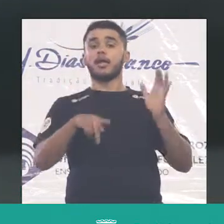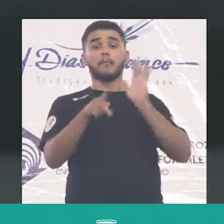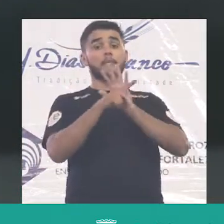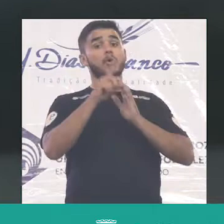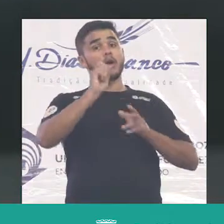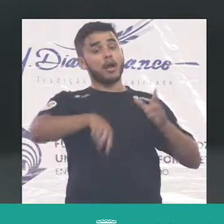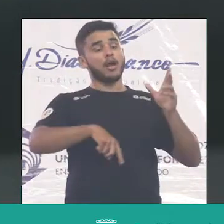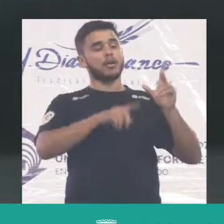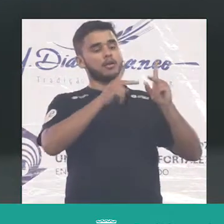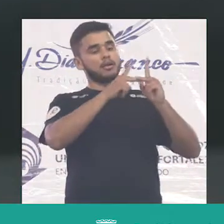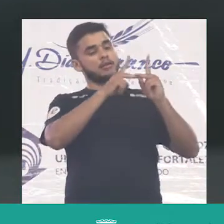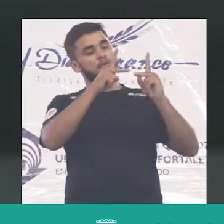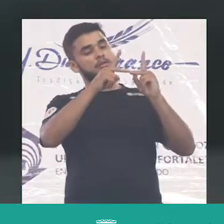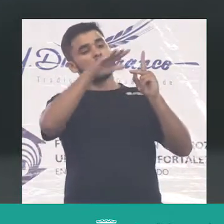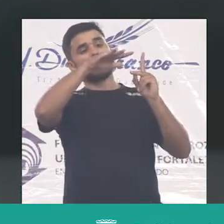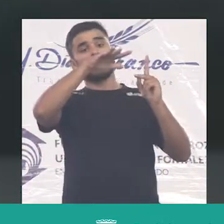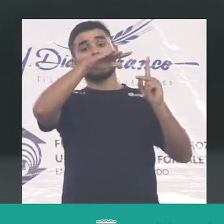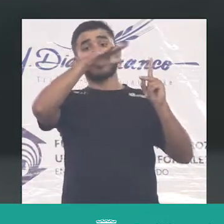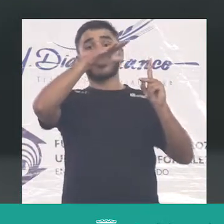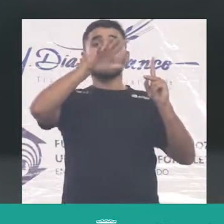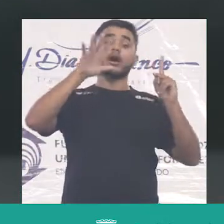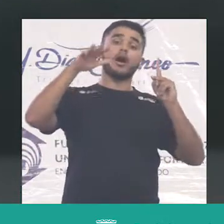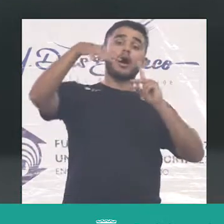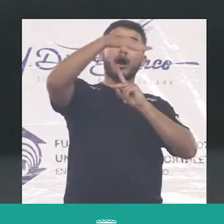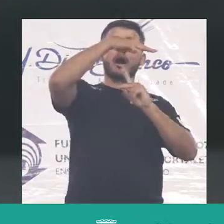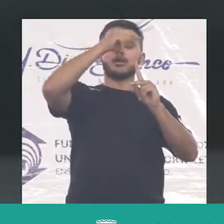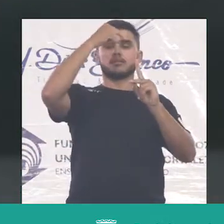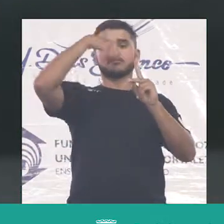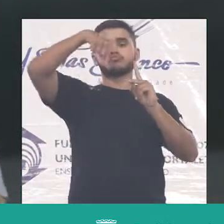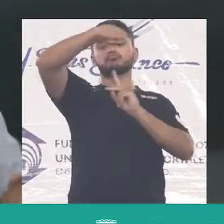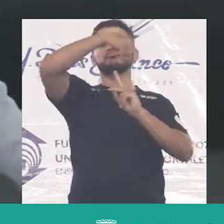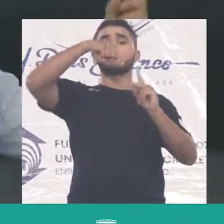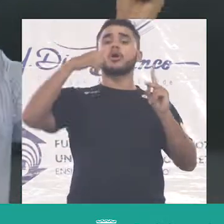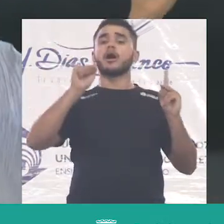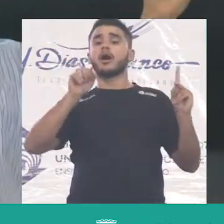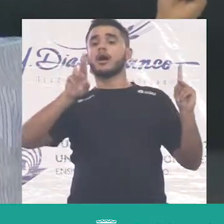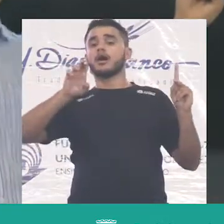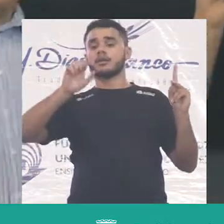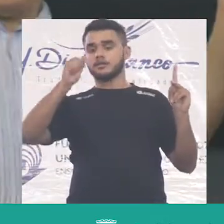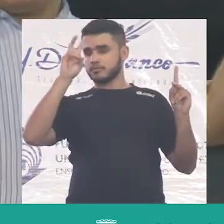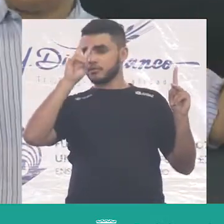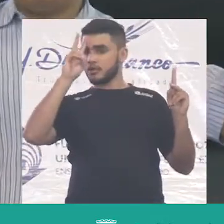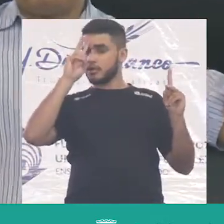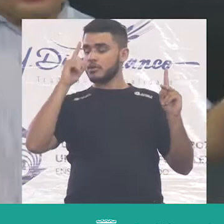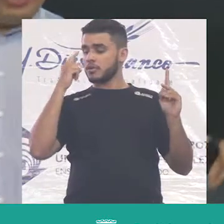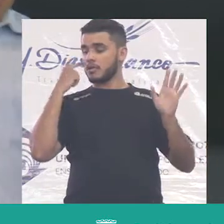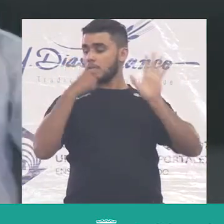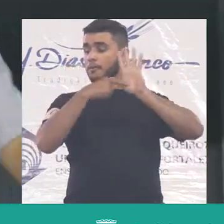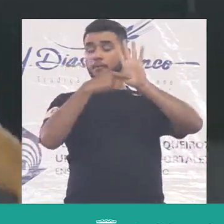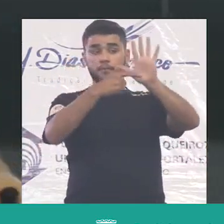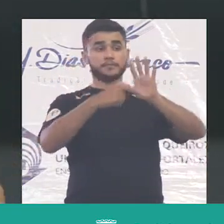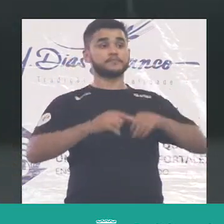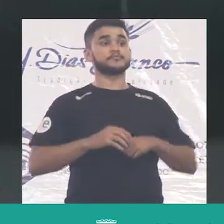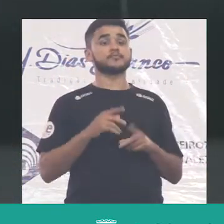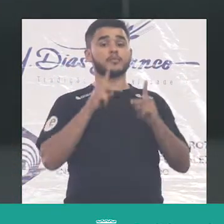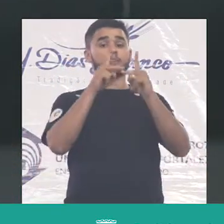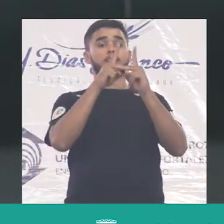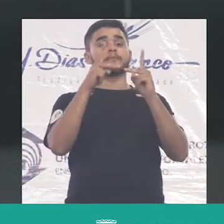objeto. E aí você vai pensar, ó, a área desse objeto eu já escrevi lá atrás no slide. Ó. Isso aí não é um